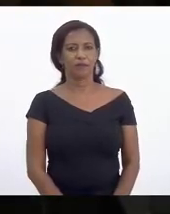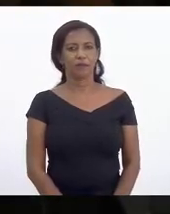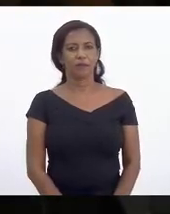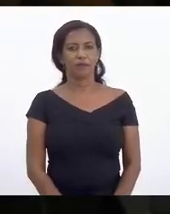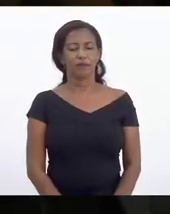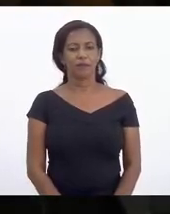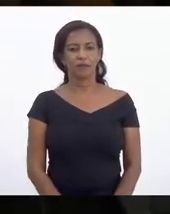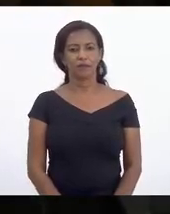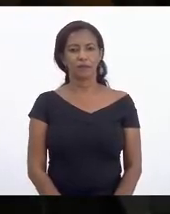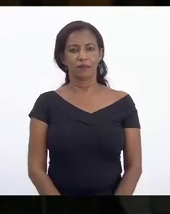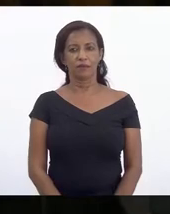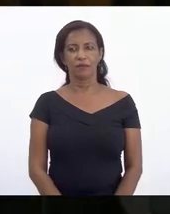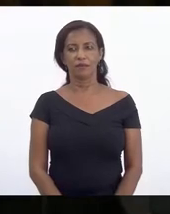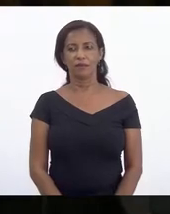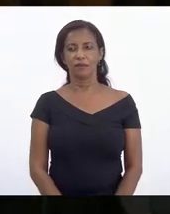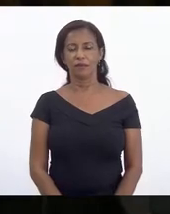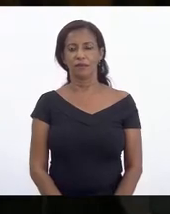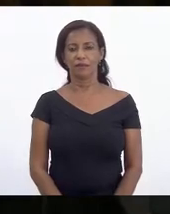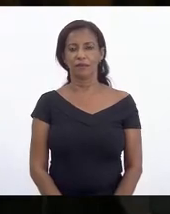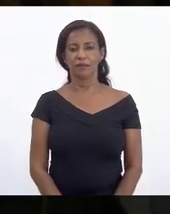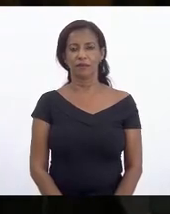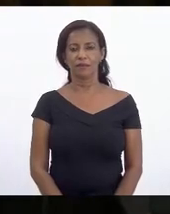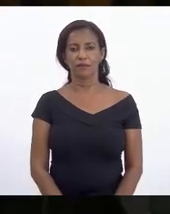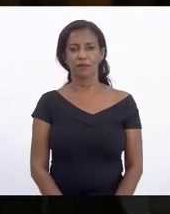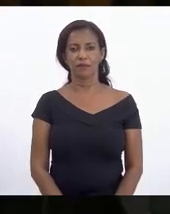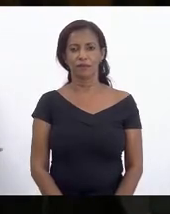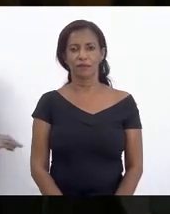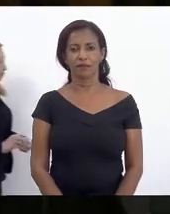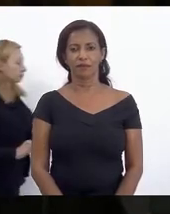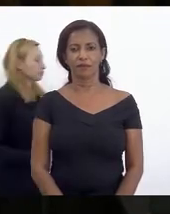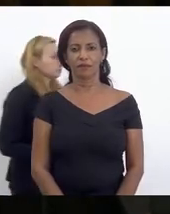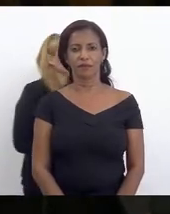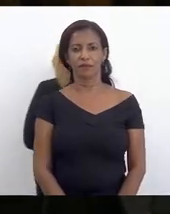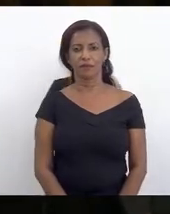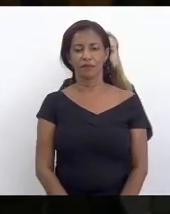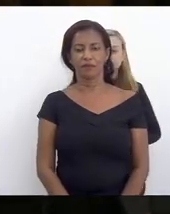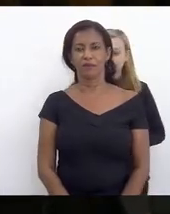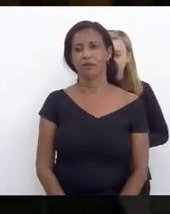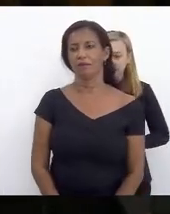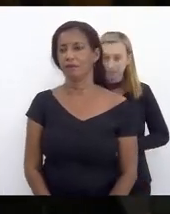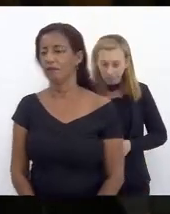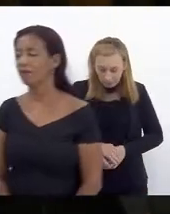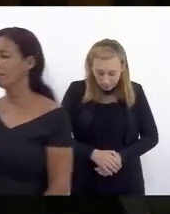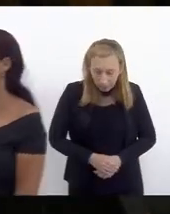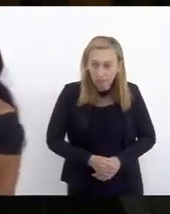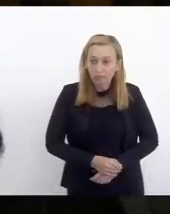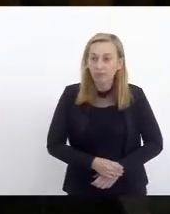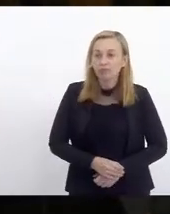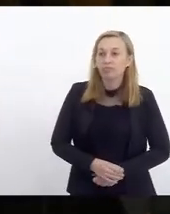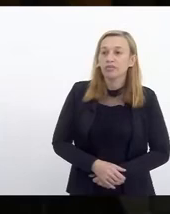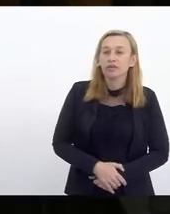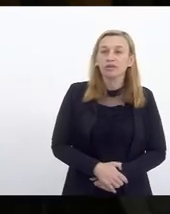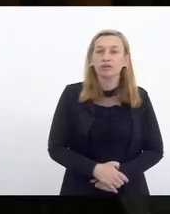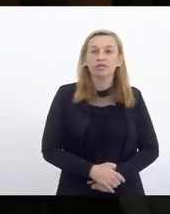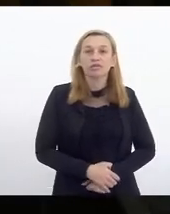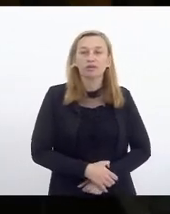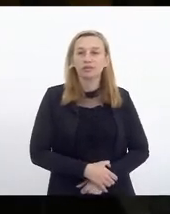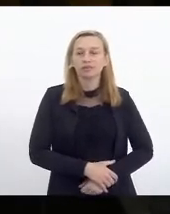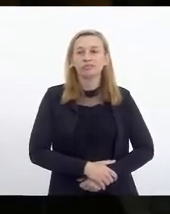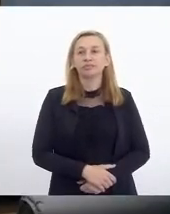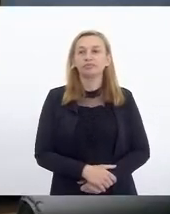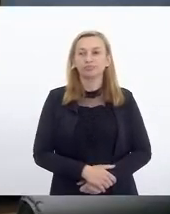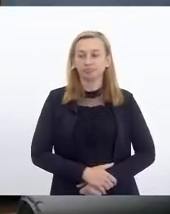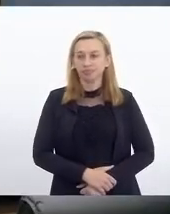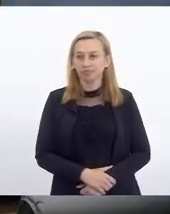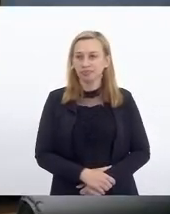projeto é nosso. Conversando, né? Ah, conversando, o senhor já falou nada. O cabelo está tão bonito. Gostou? Eu fiz anteontem. Cortei